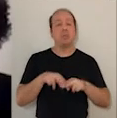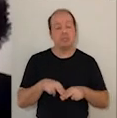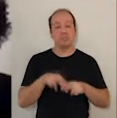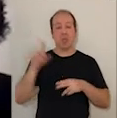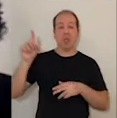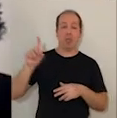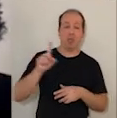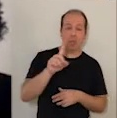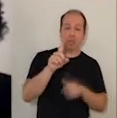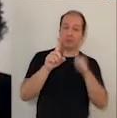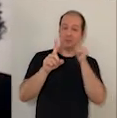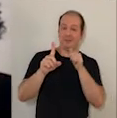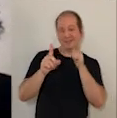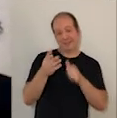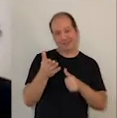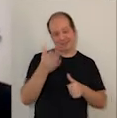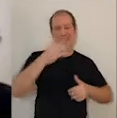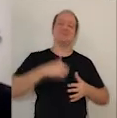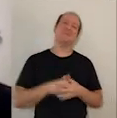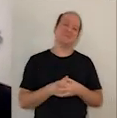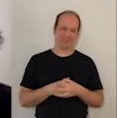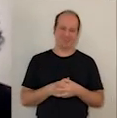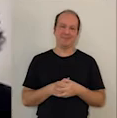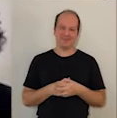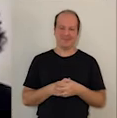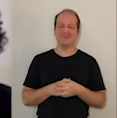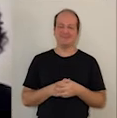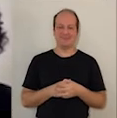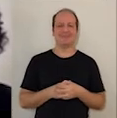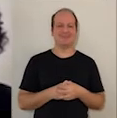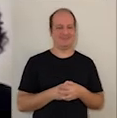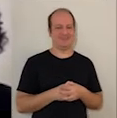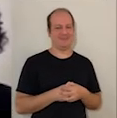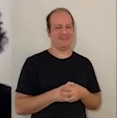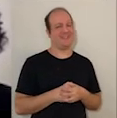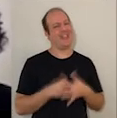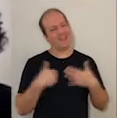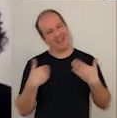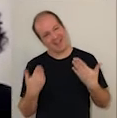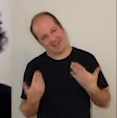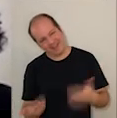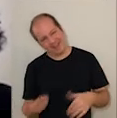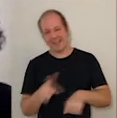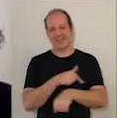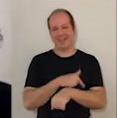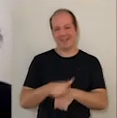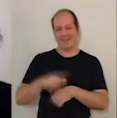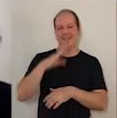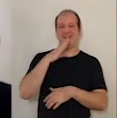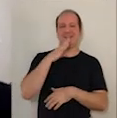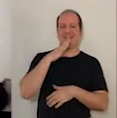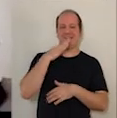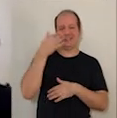esta senhorita. Canina. Tá honra por ser conhecida de sua